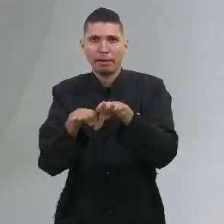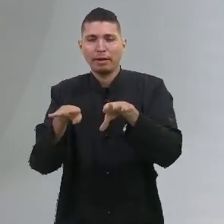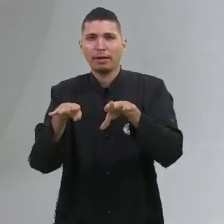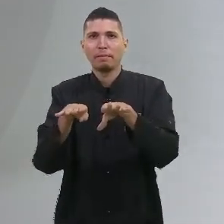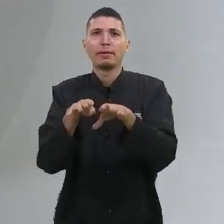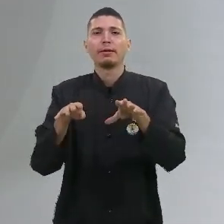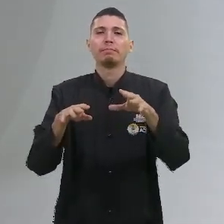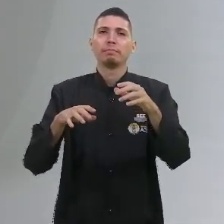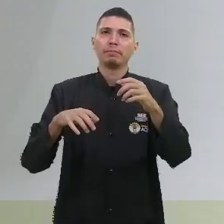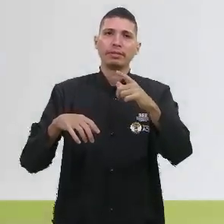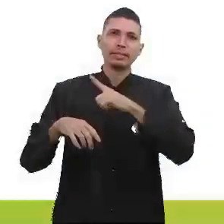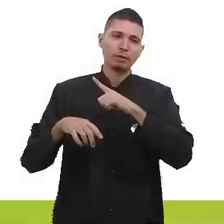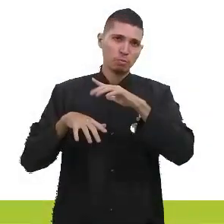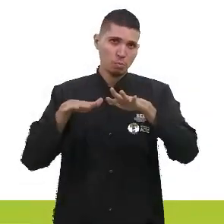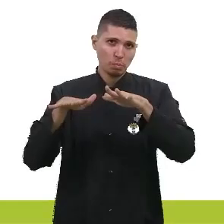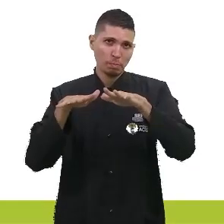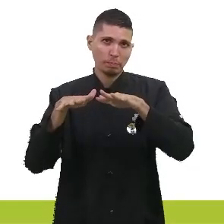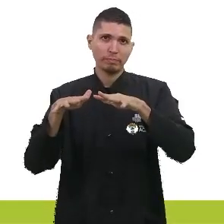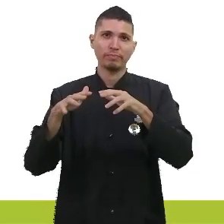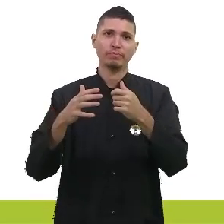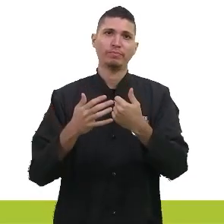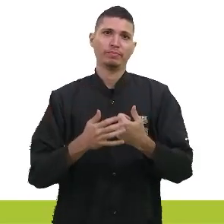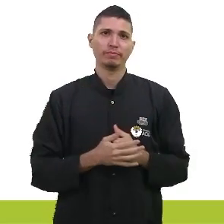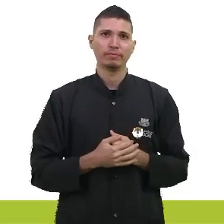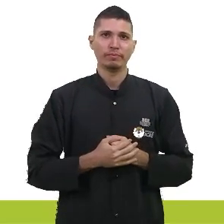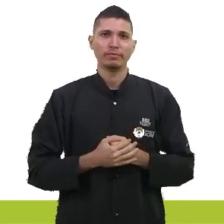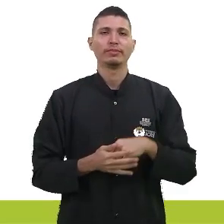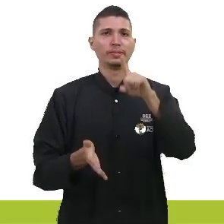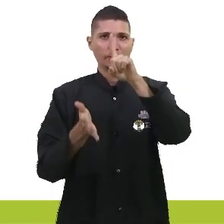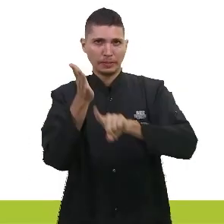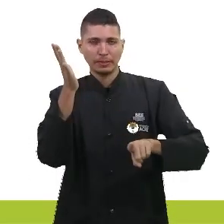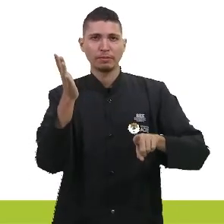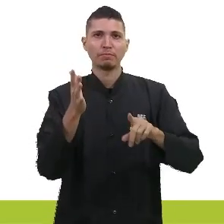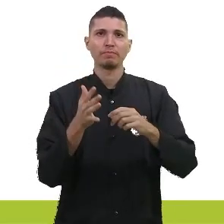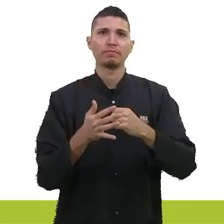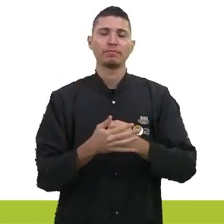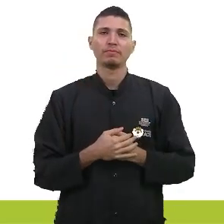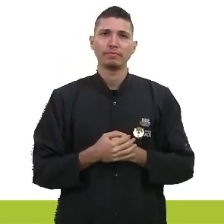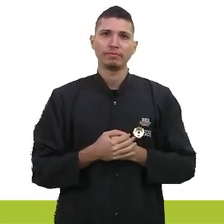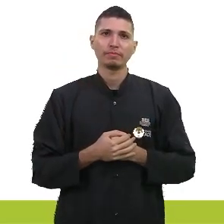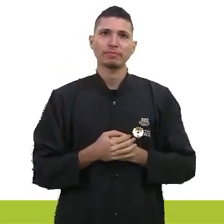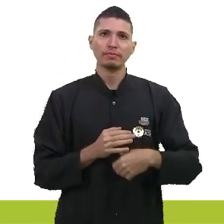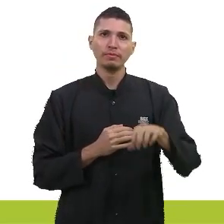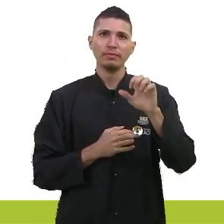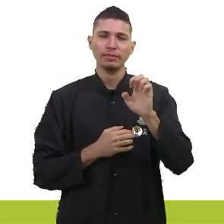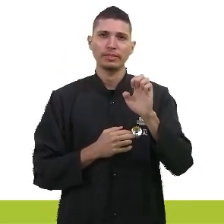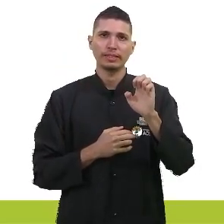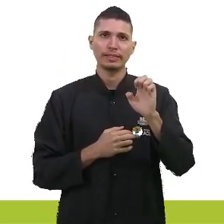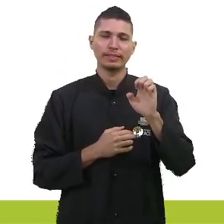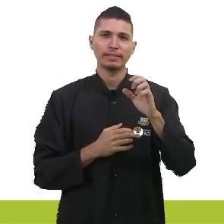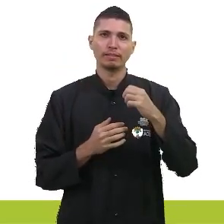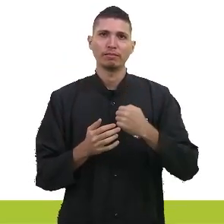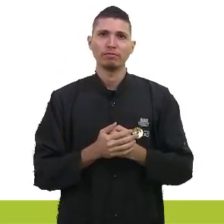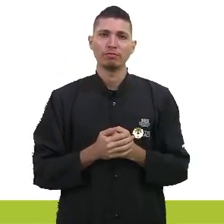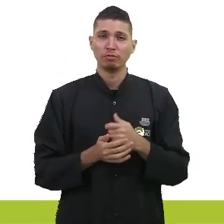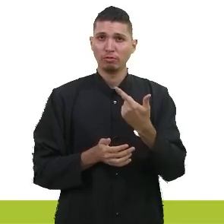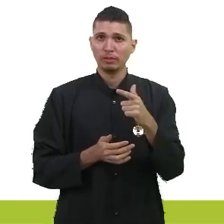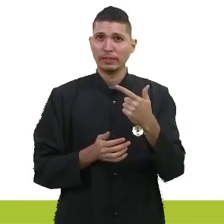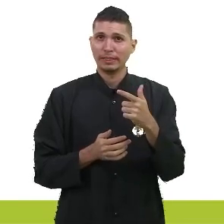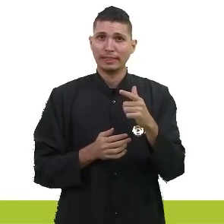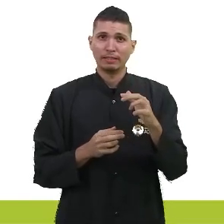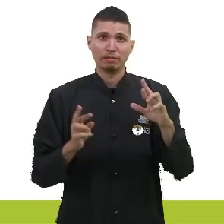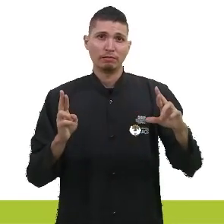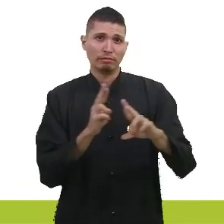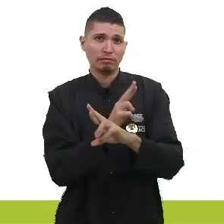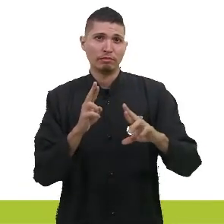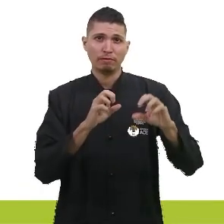possível, tá bom? Então, a gente descarta. E, não existe nenhuma relação entre a força